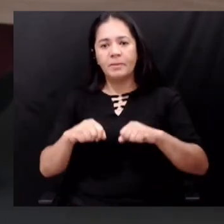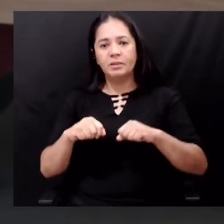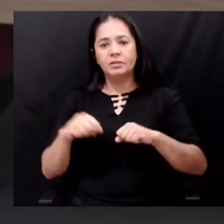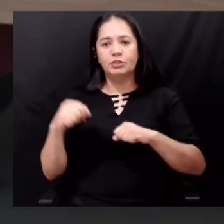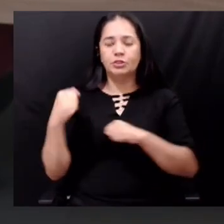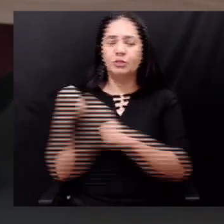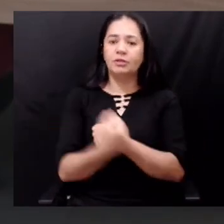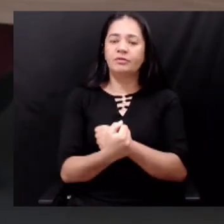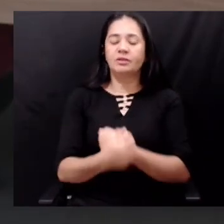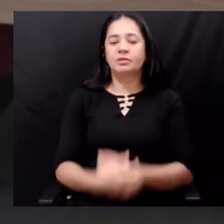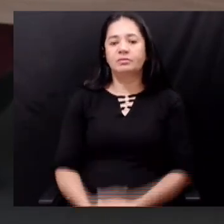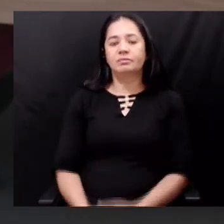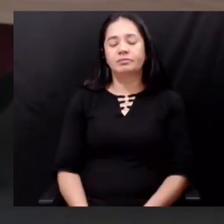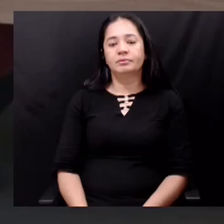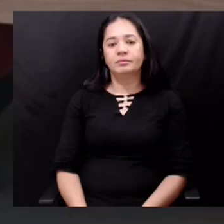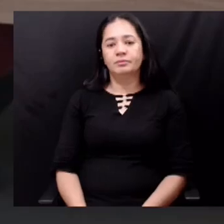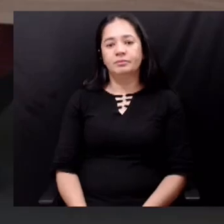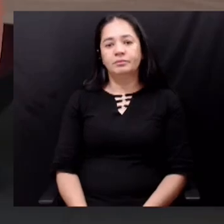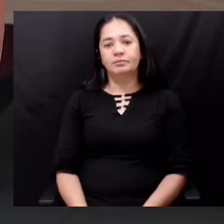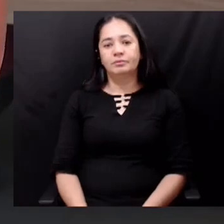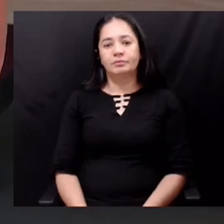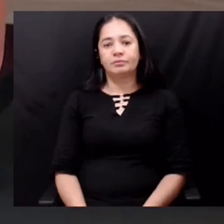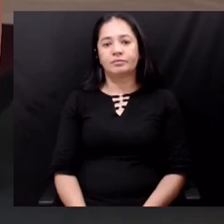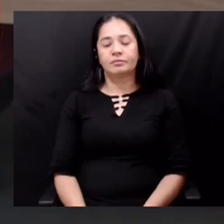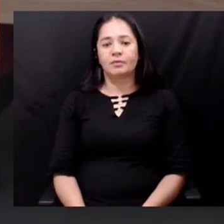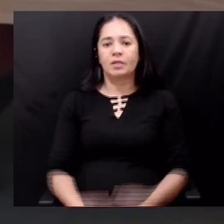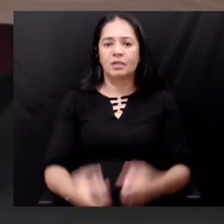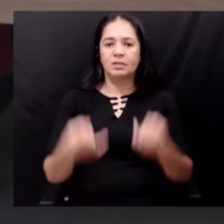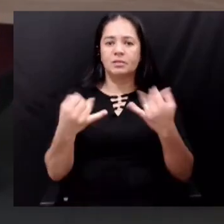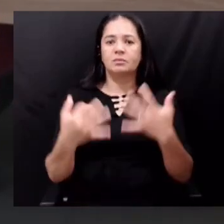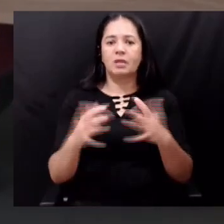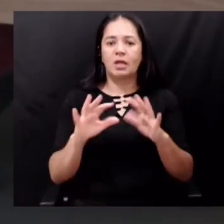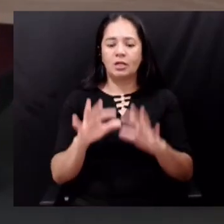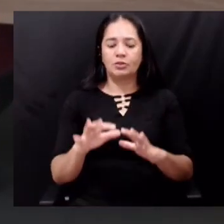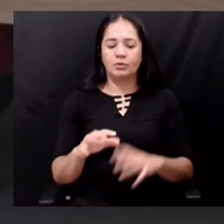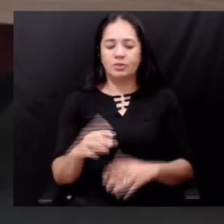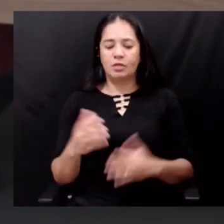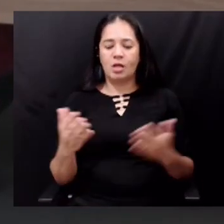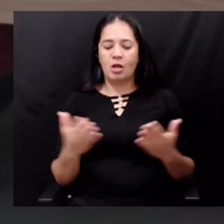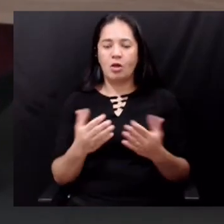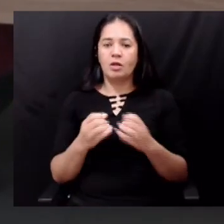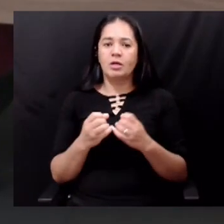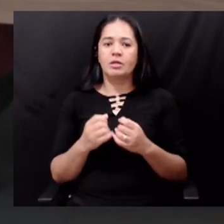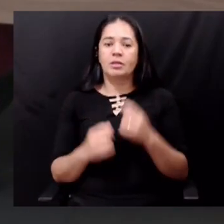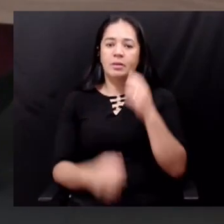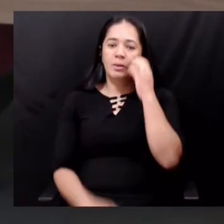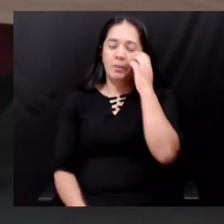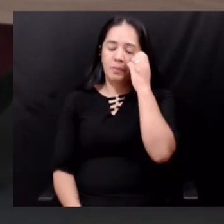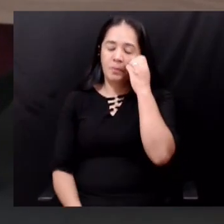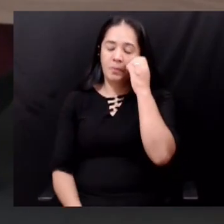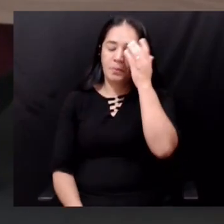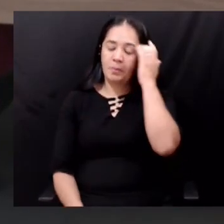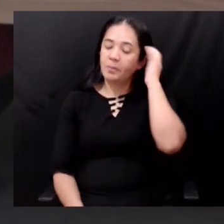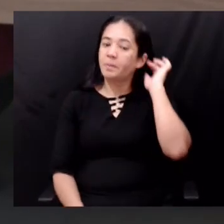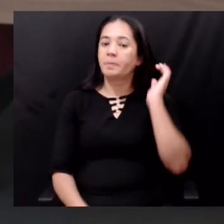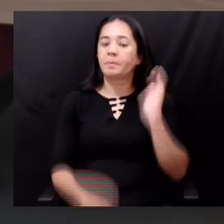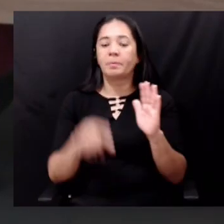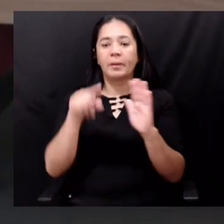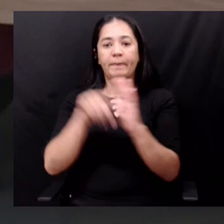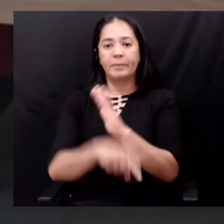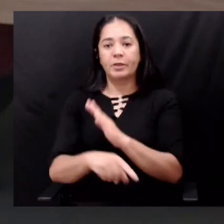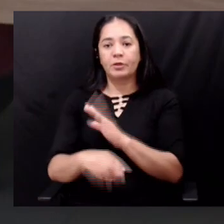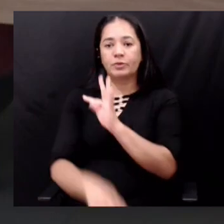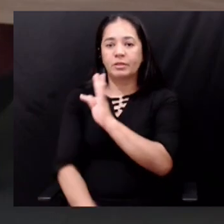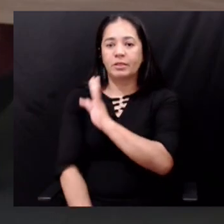Enfim, dito isso, eu queria passar para algumas perguntas técnicas, tal como a Márcia